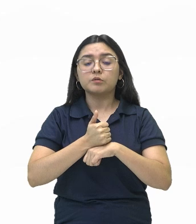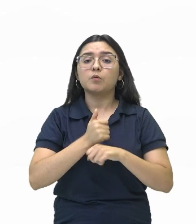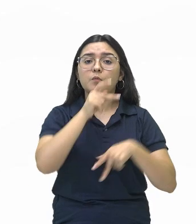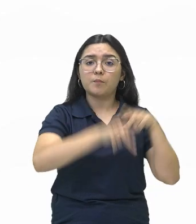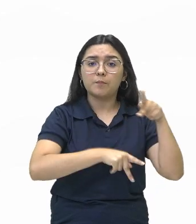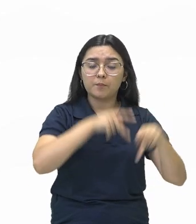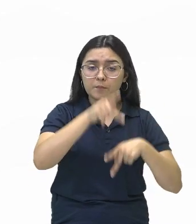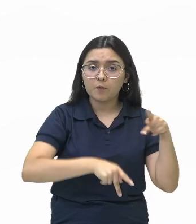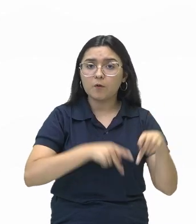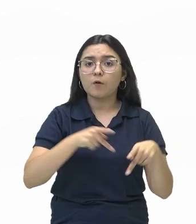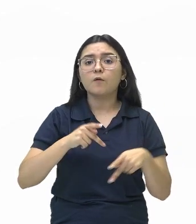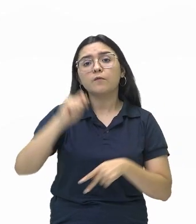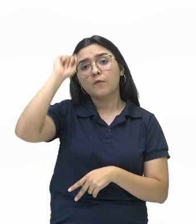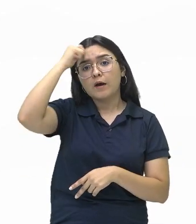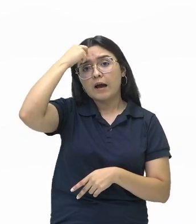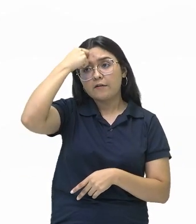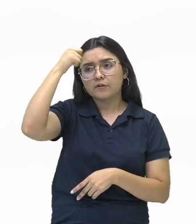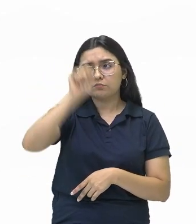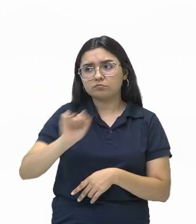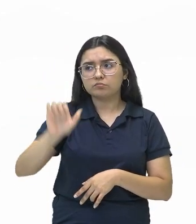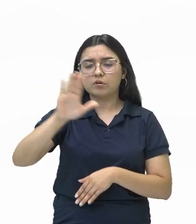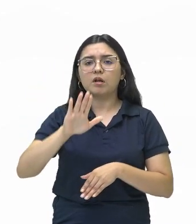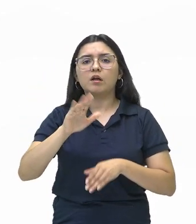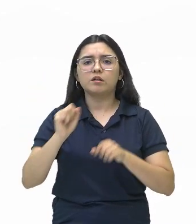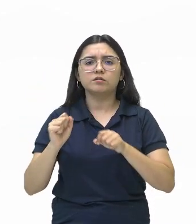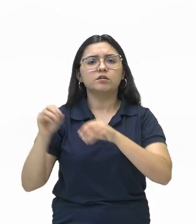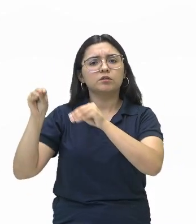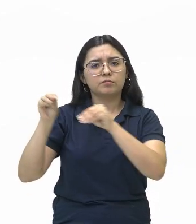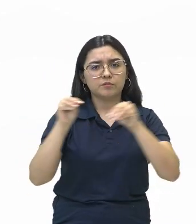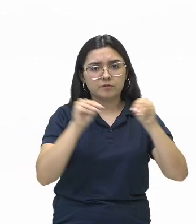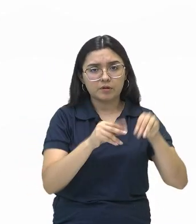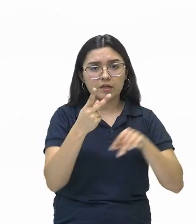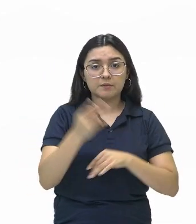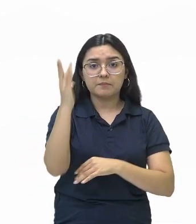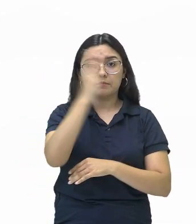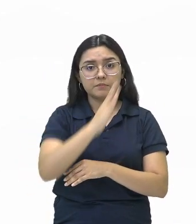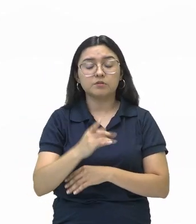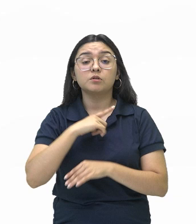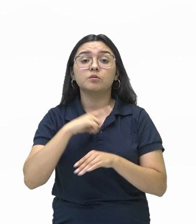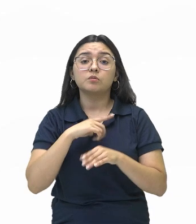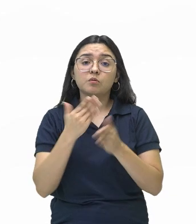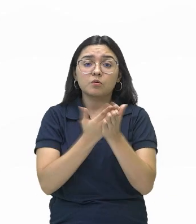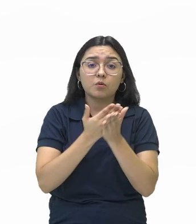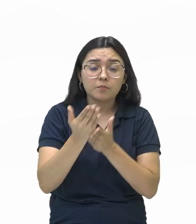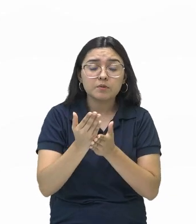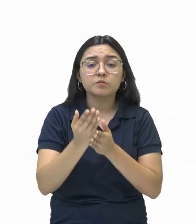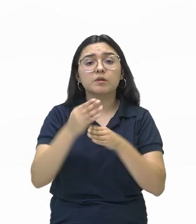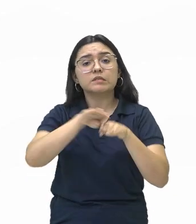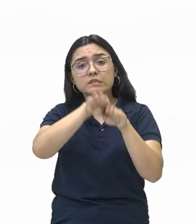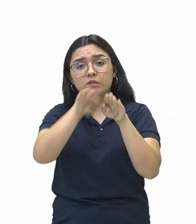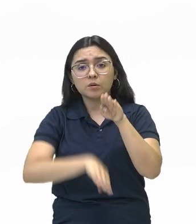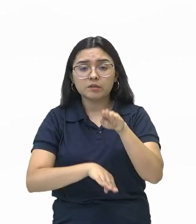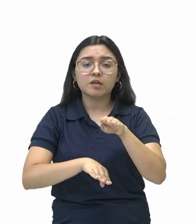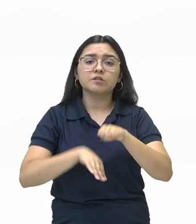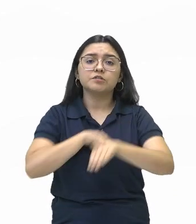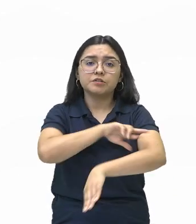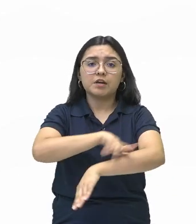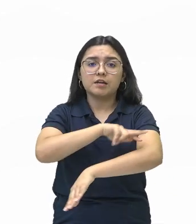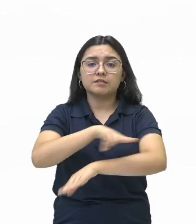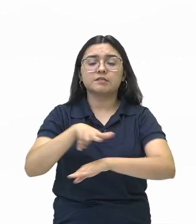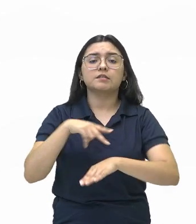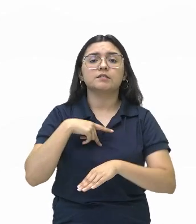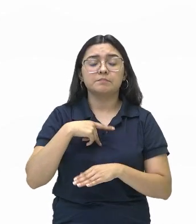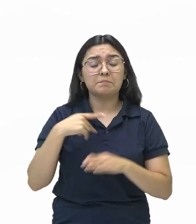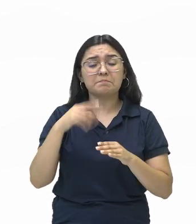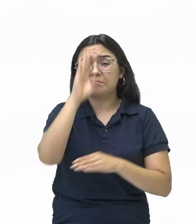africanos chegando aqui na nossa região. Então, tudo isso trouxe essa desigualdade racial no trabalho também.